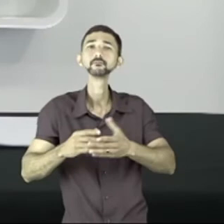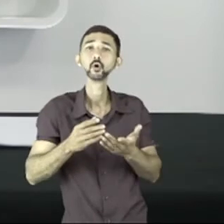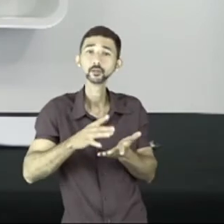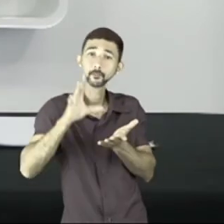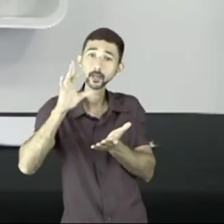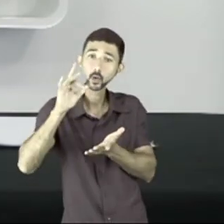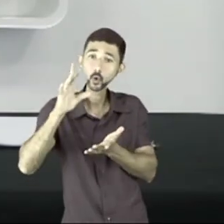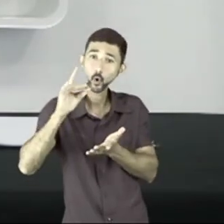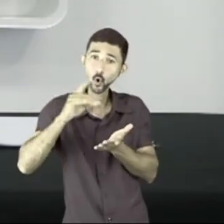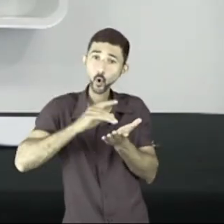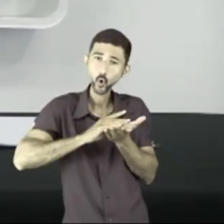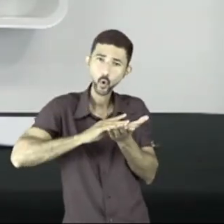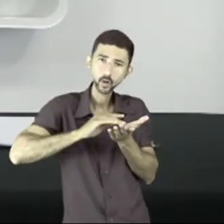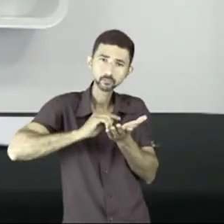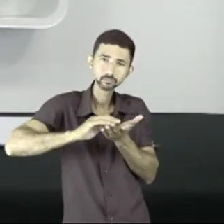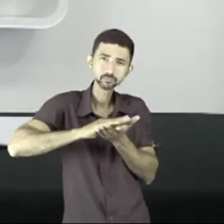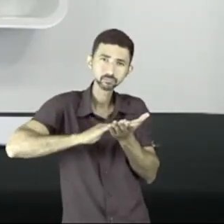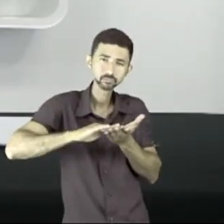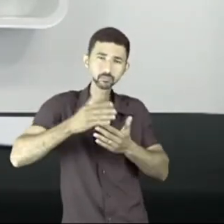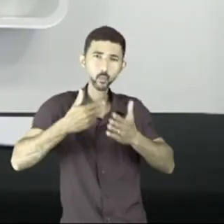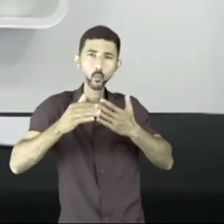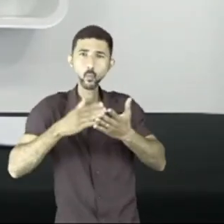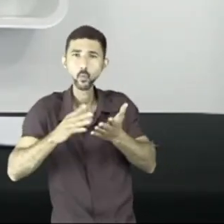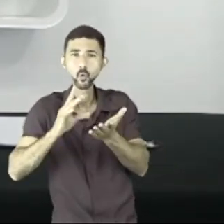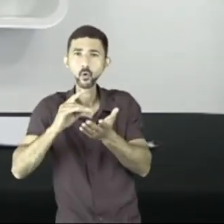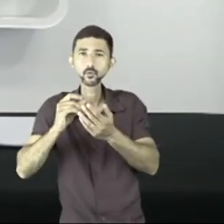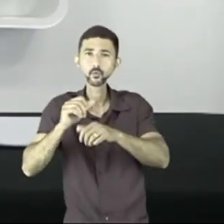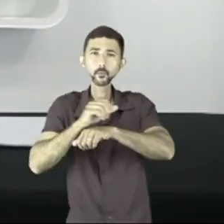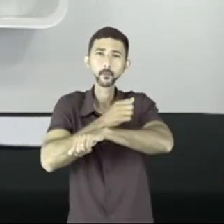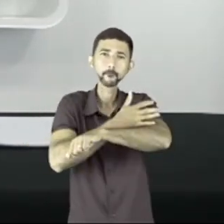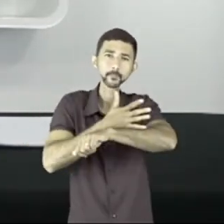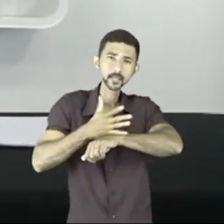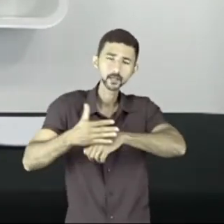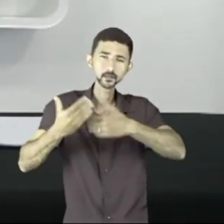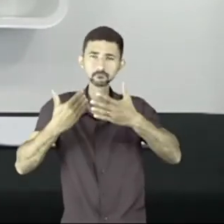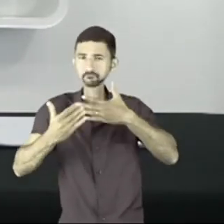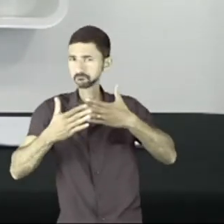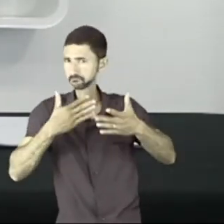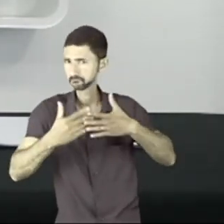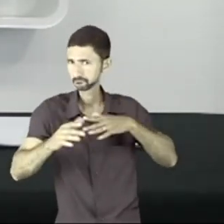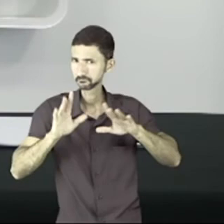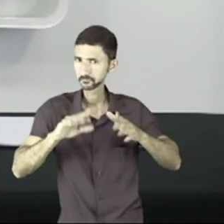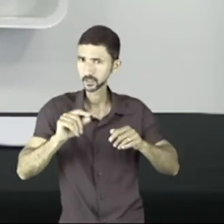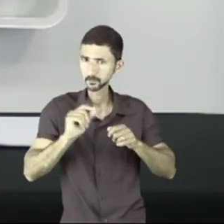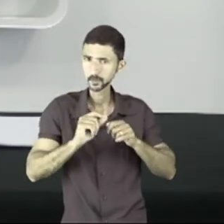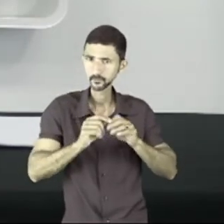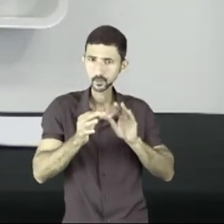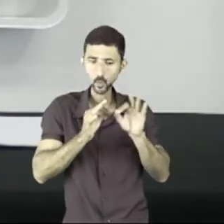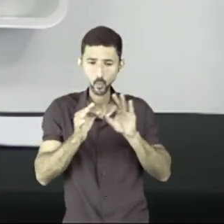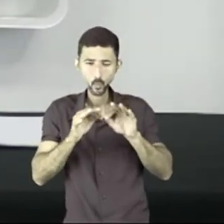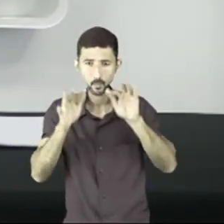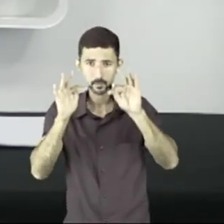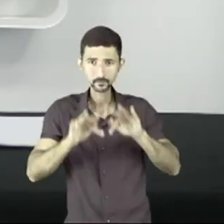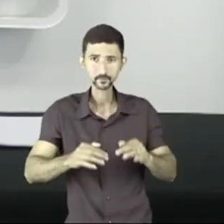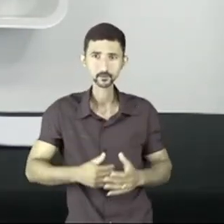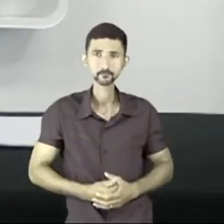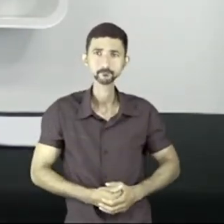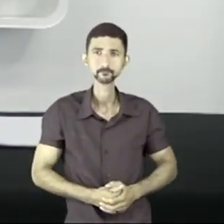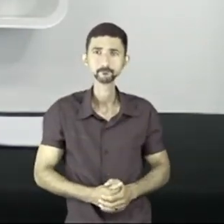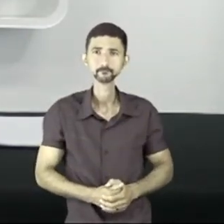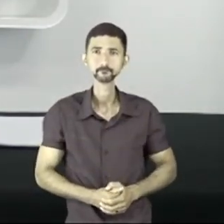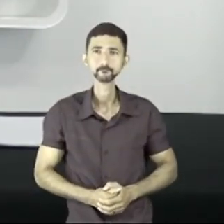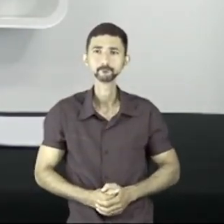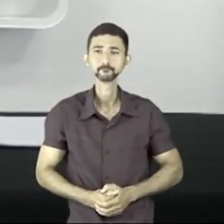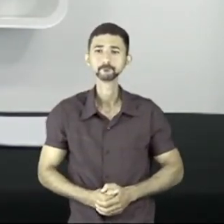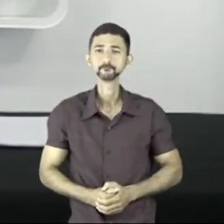cola, ou cola de isopor, mesmo a cola branca, tá? Para fazer um ajuste no final. Então, olha, você